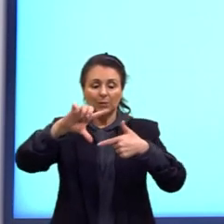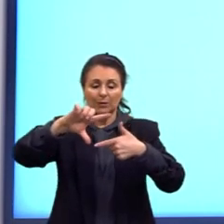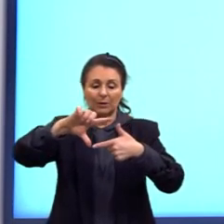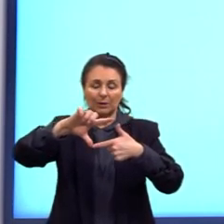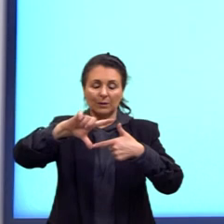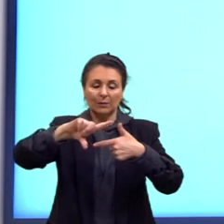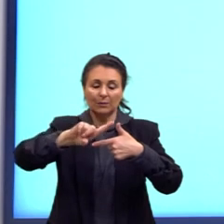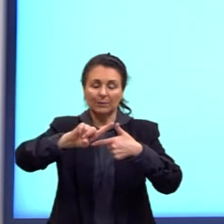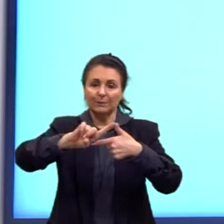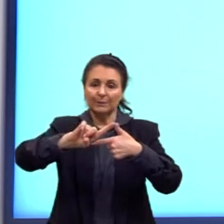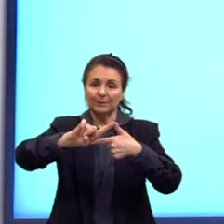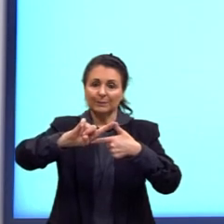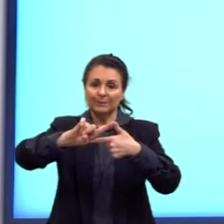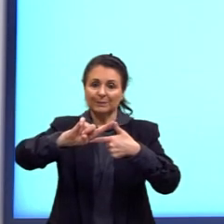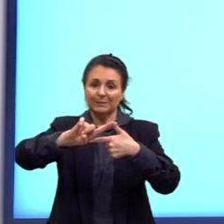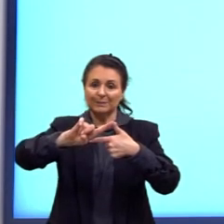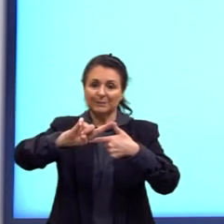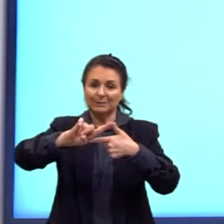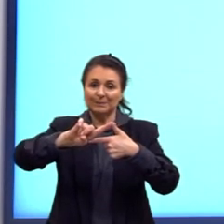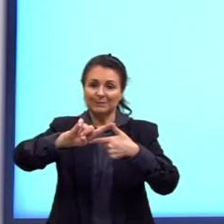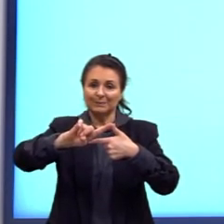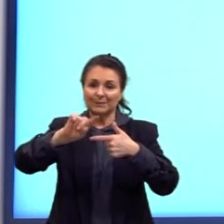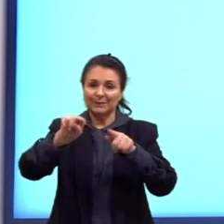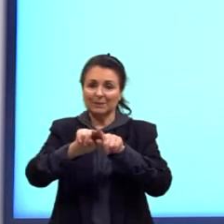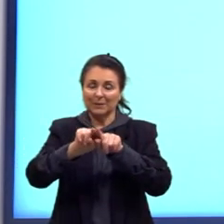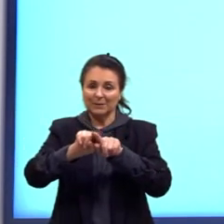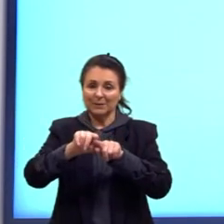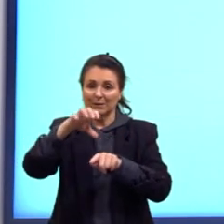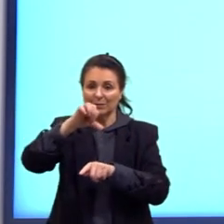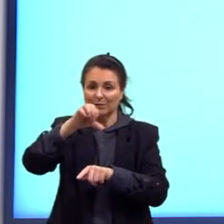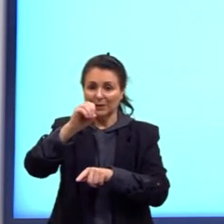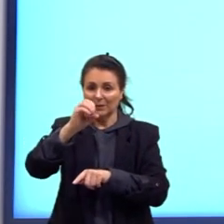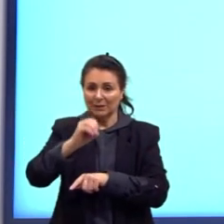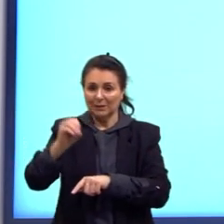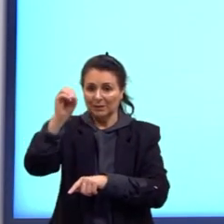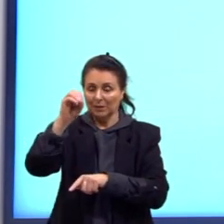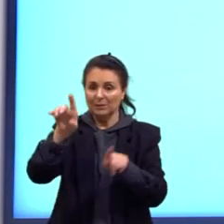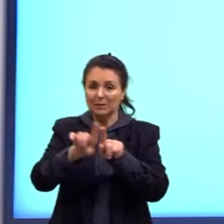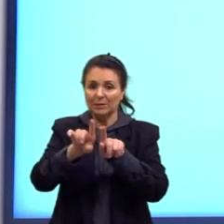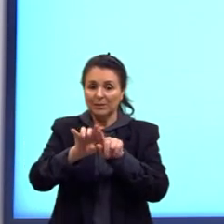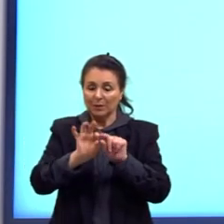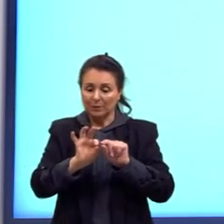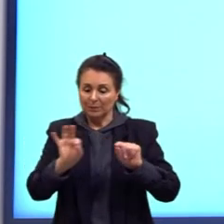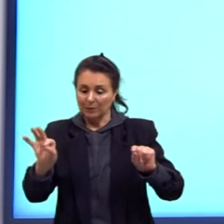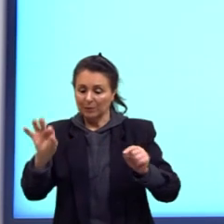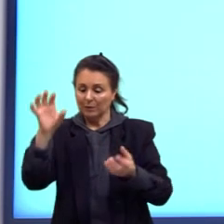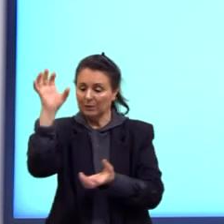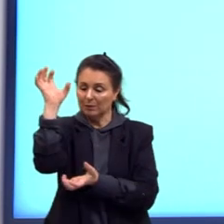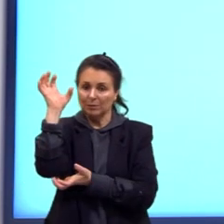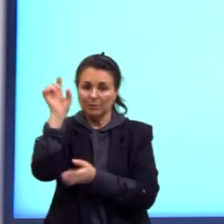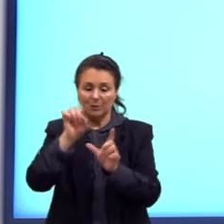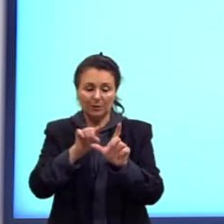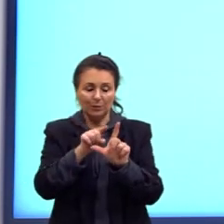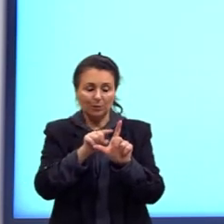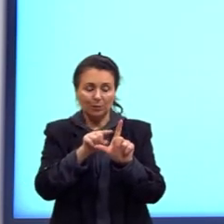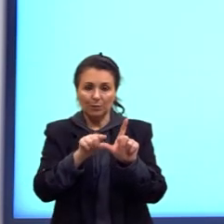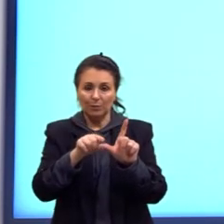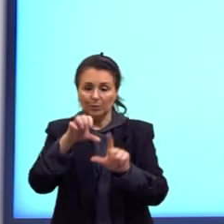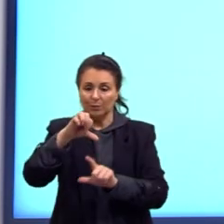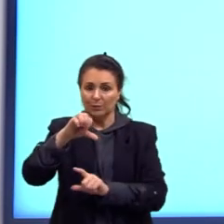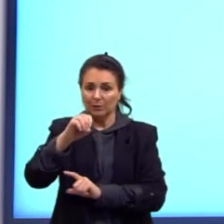90 graus e na pirâmide também altura da pirâmide com o comprimento da sua sombra o ângulo de